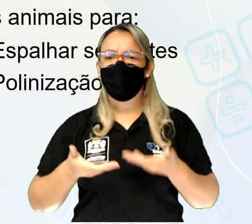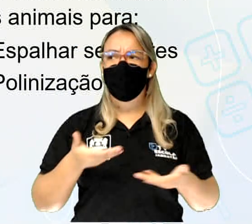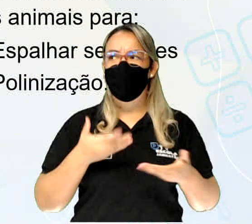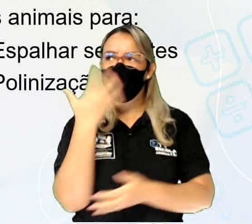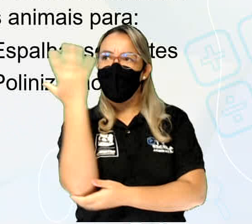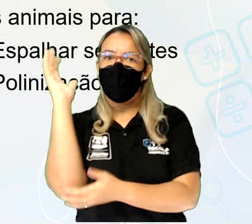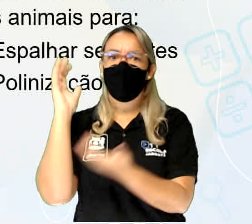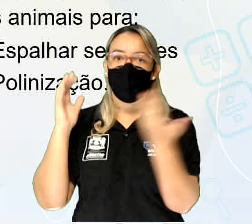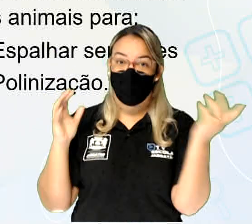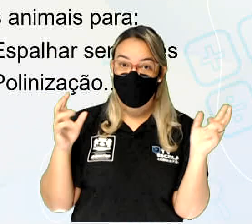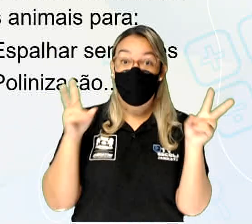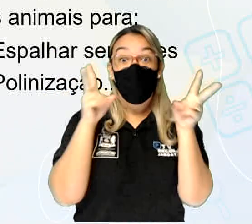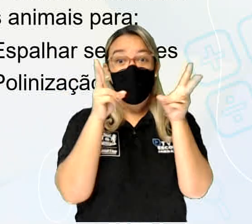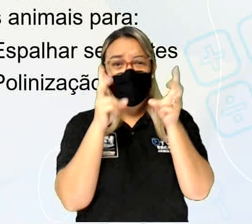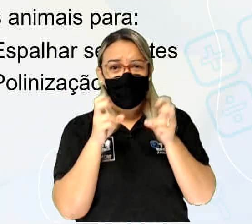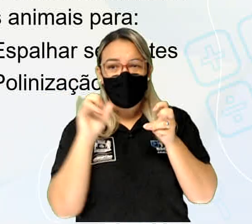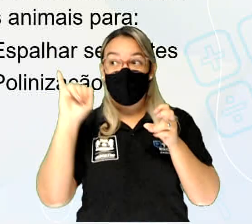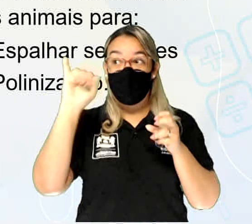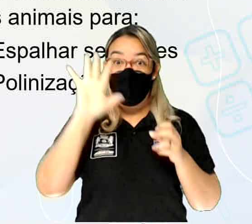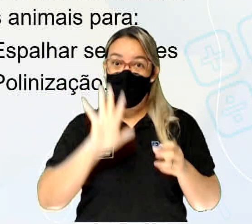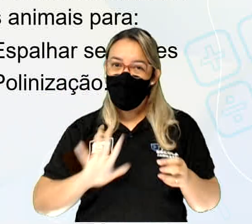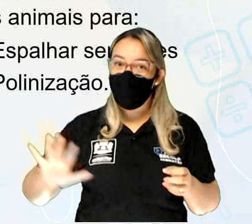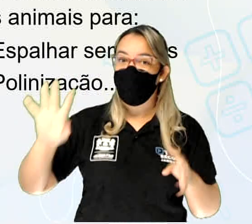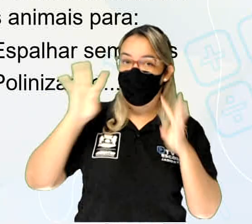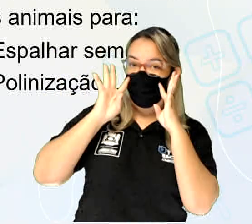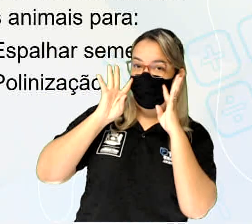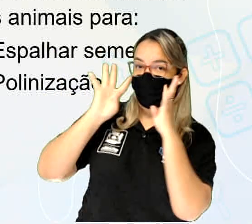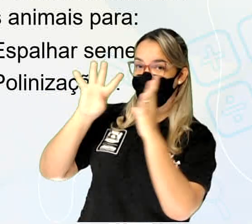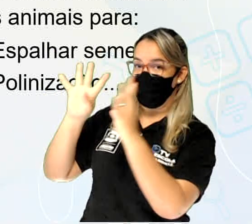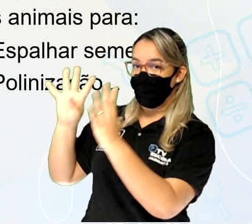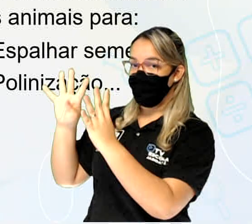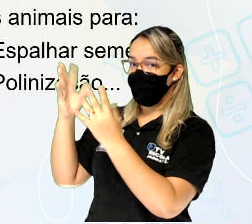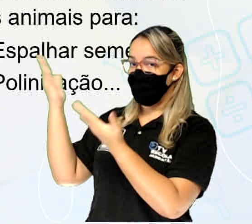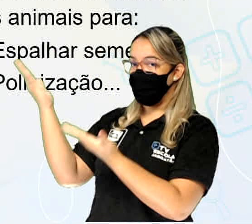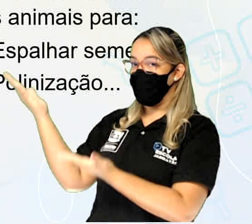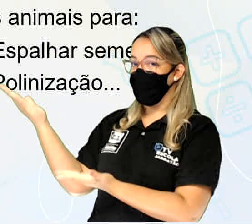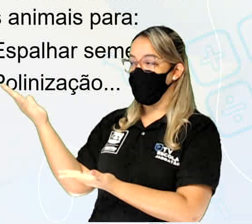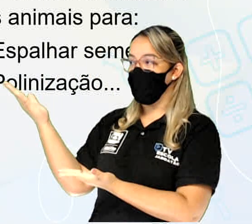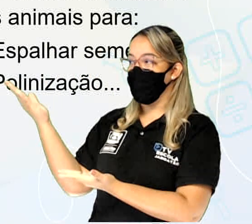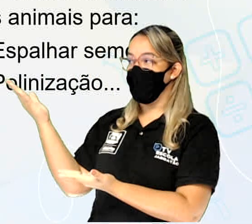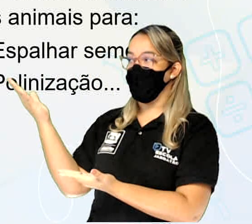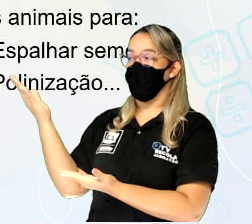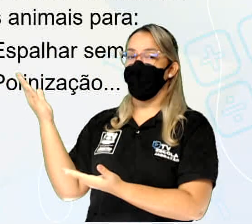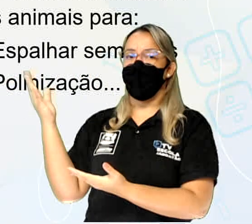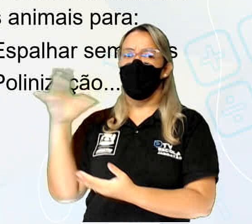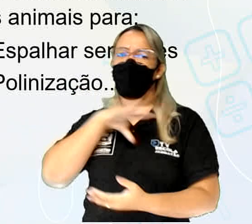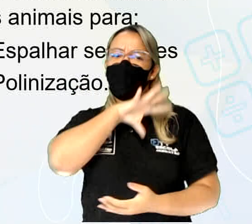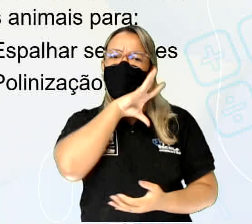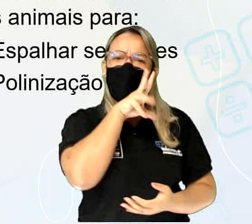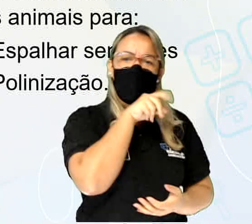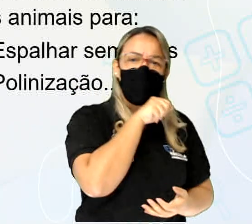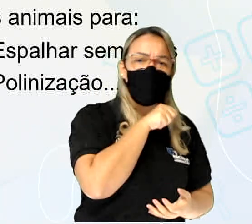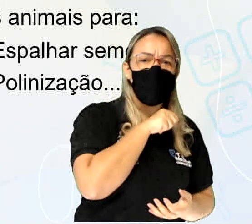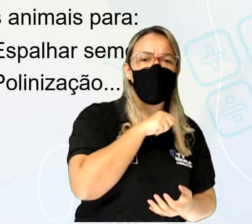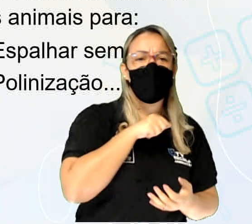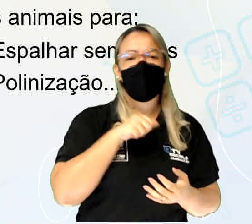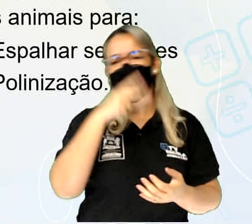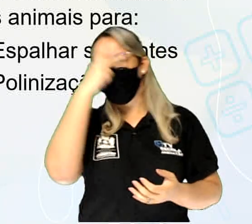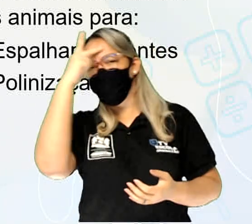Eu trouxe aqui uma imagem, prestem bem atenção nessa imagem. Veja, aqui vocês veem animais,